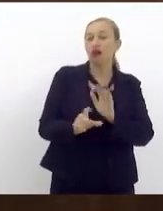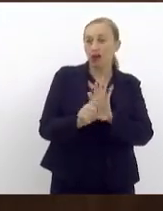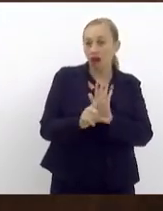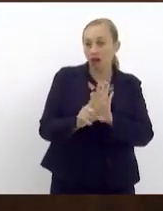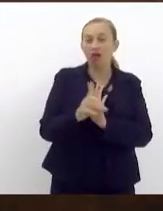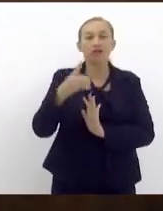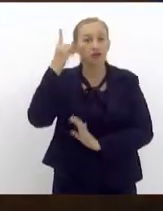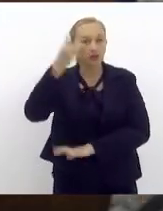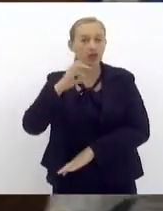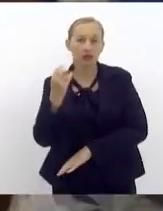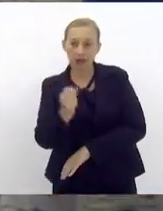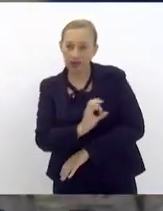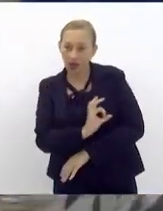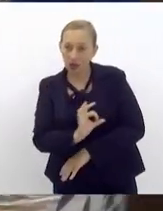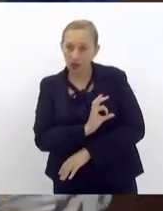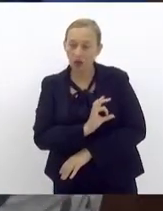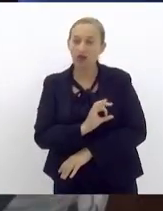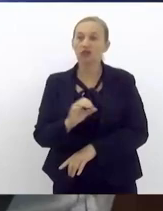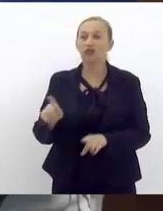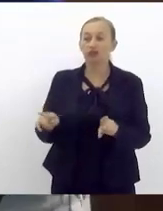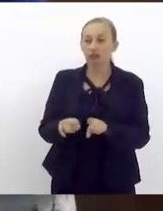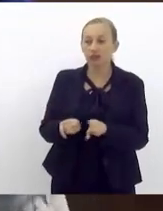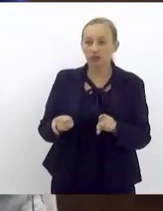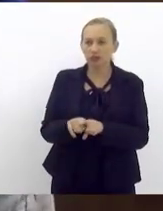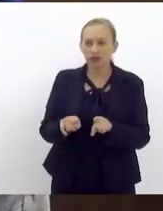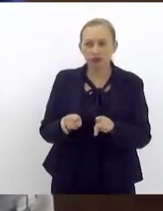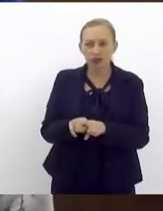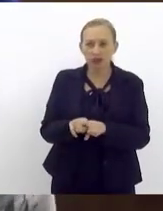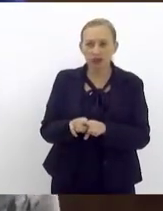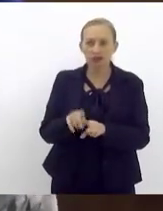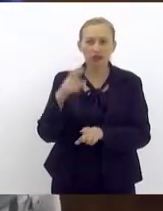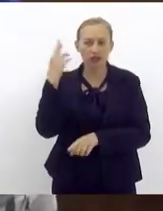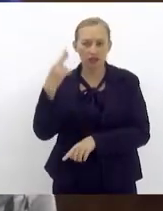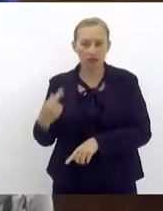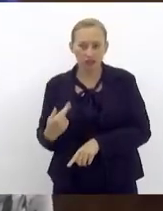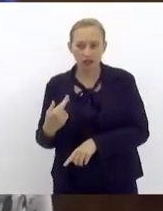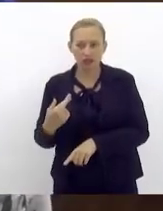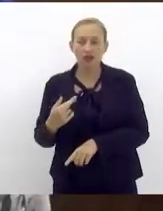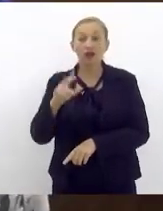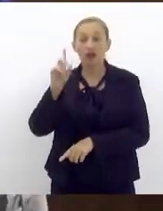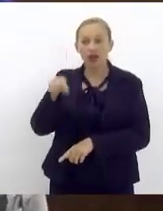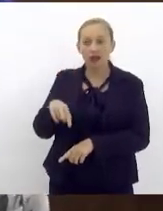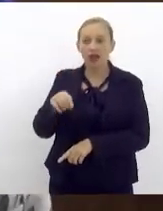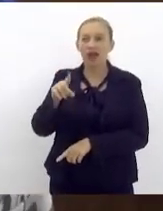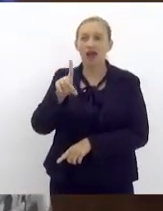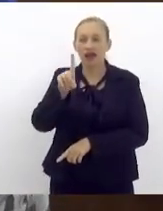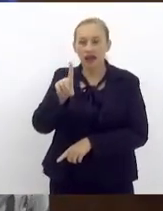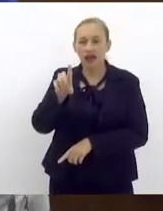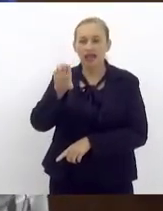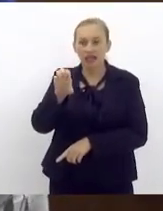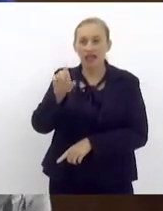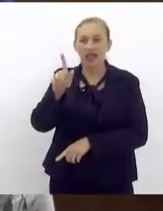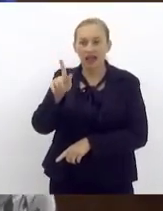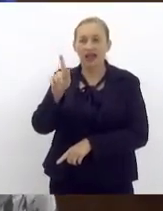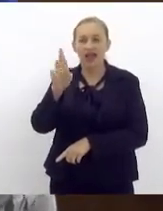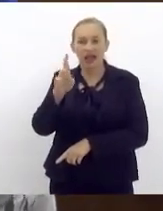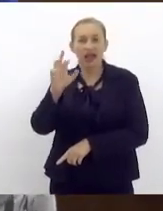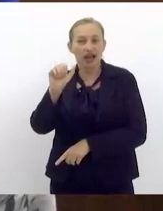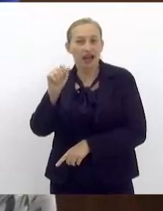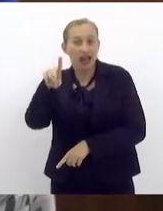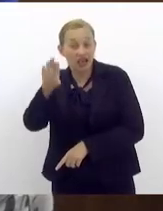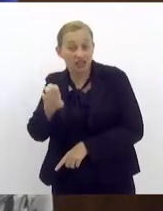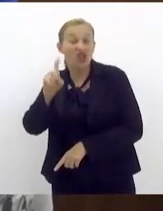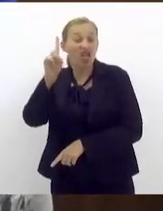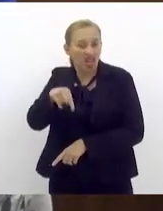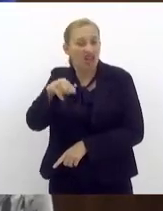Souza que é a internalização da decade isso é lei Então